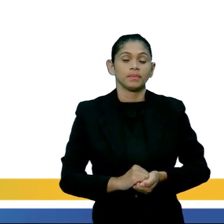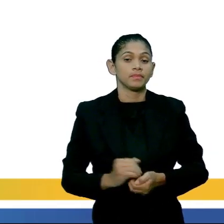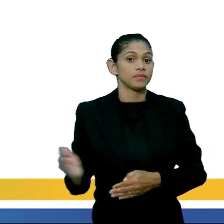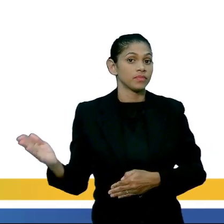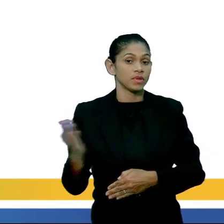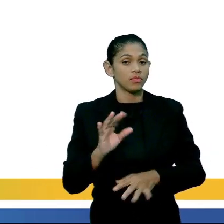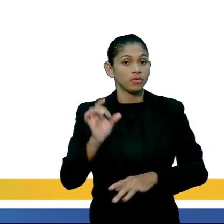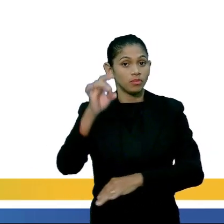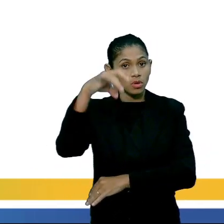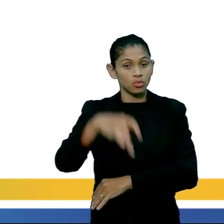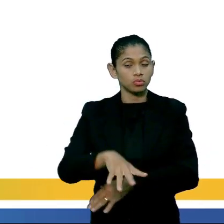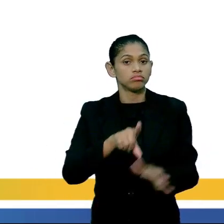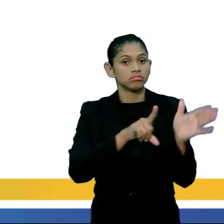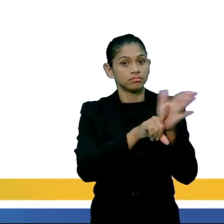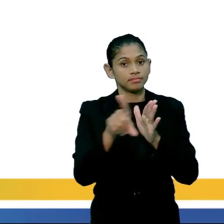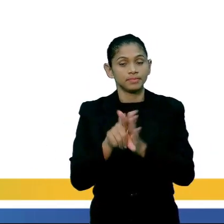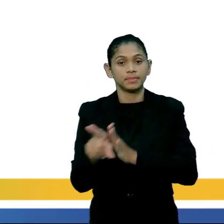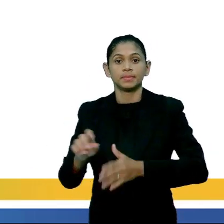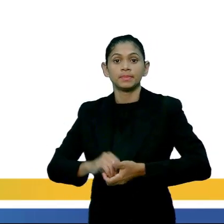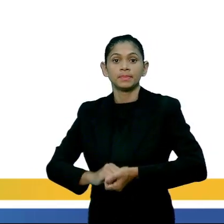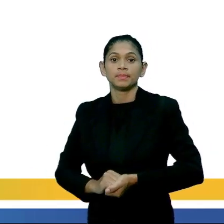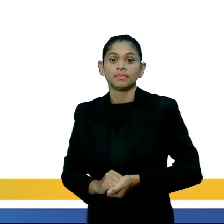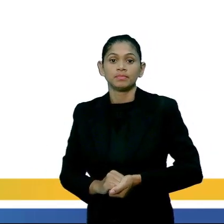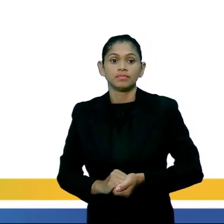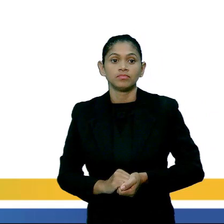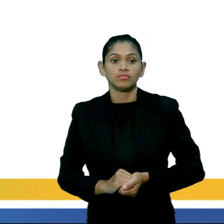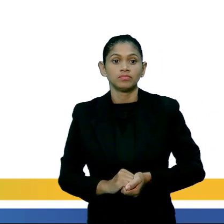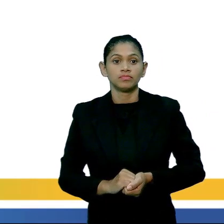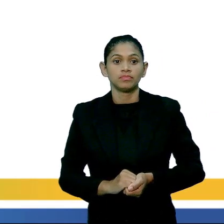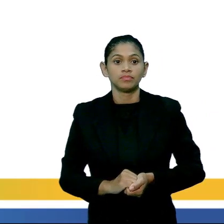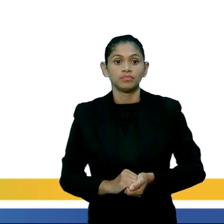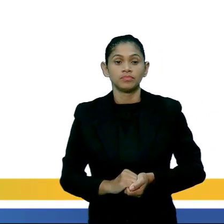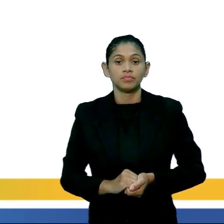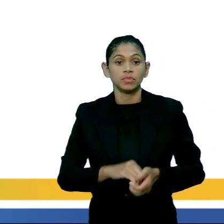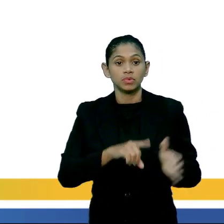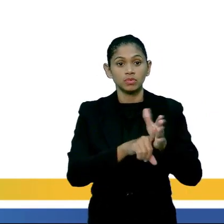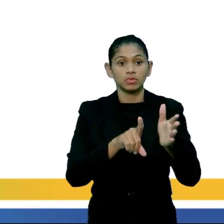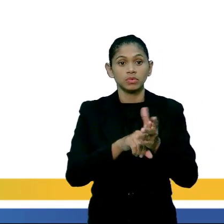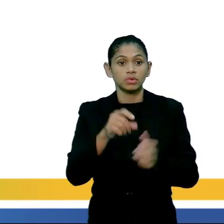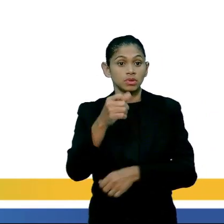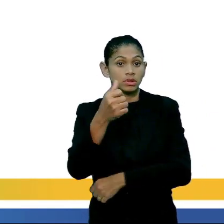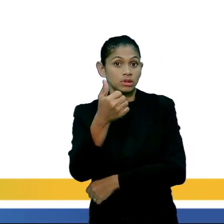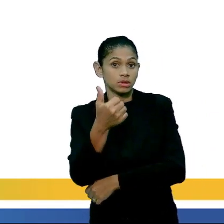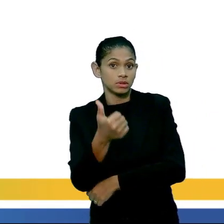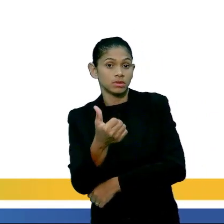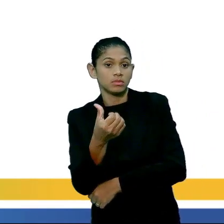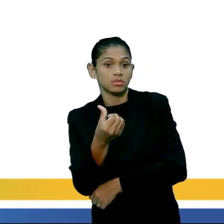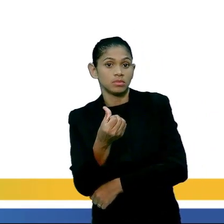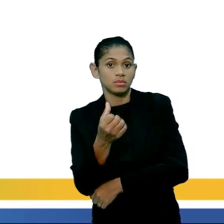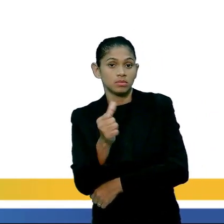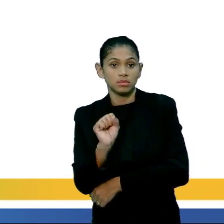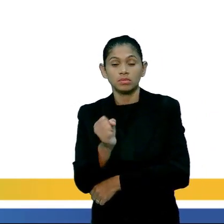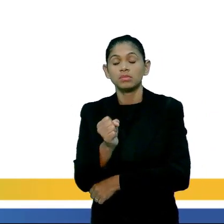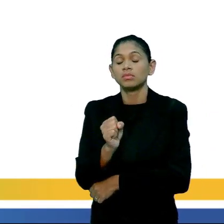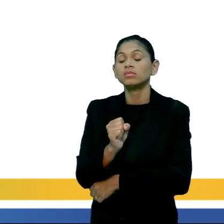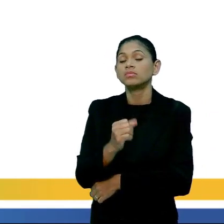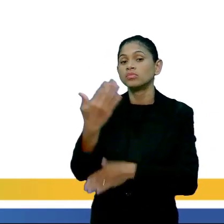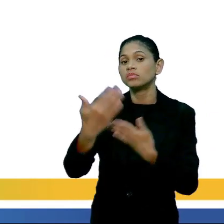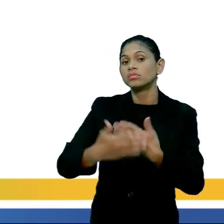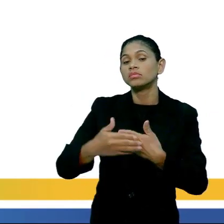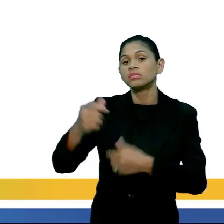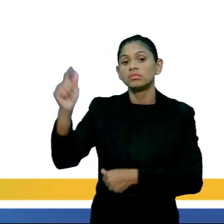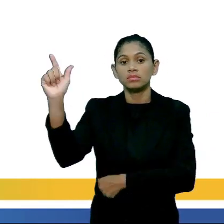Vamos para a última questão. Questão 168 da prova azul do segundo dia do Enem